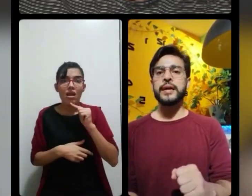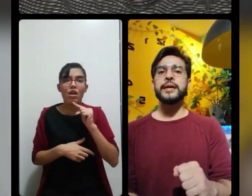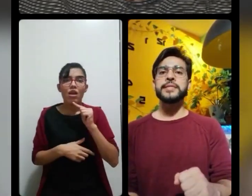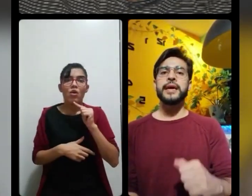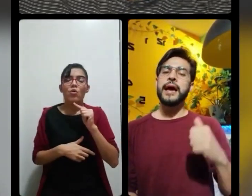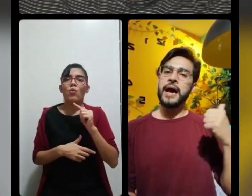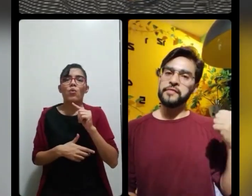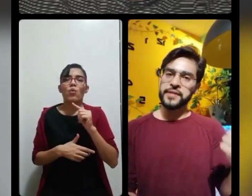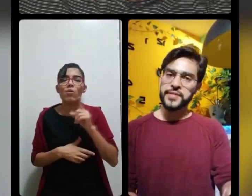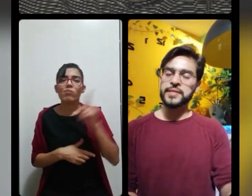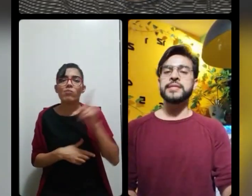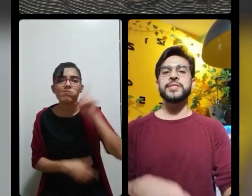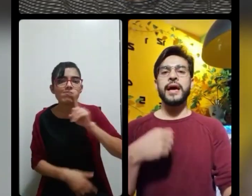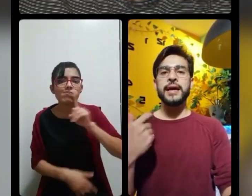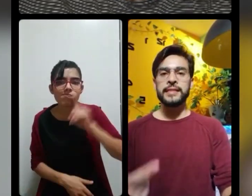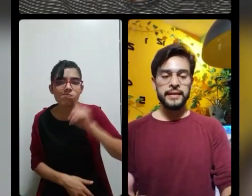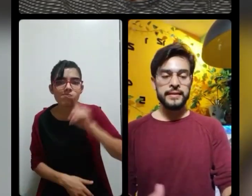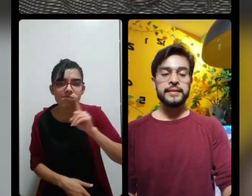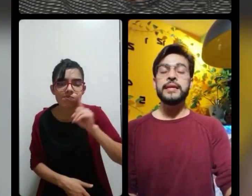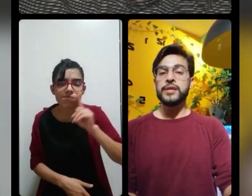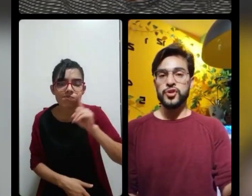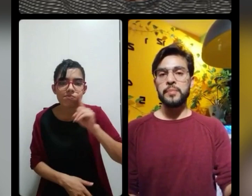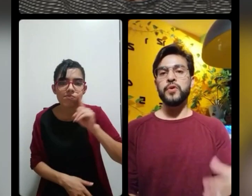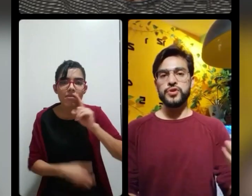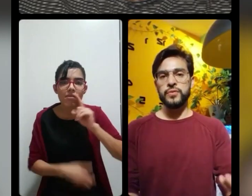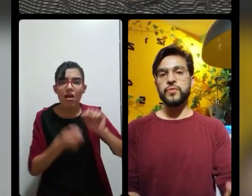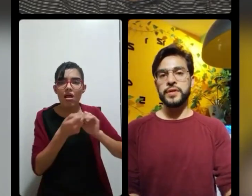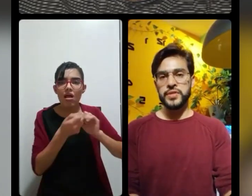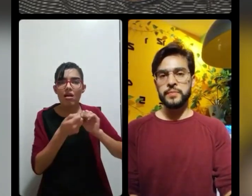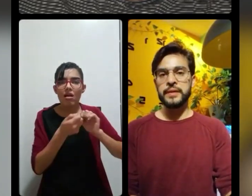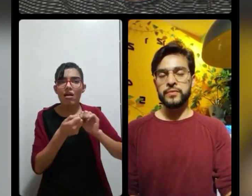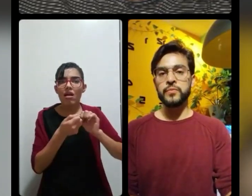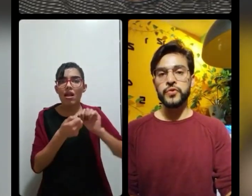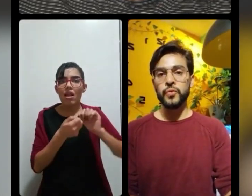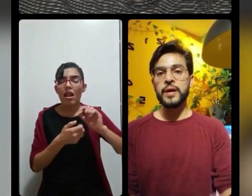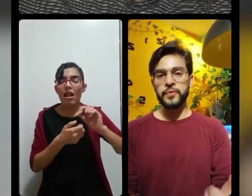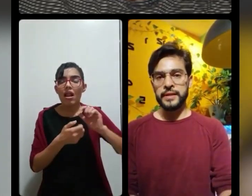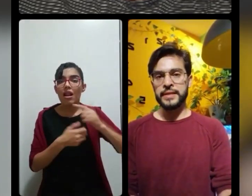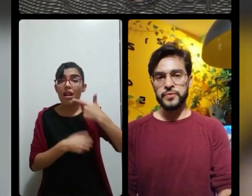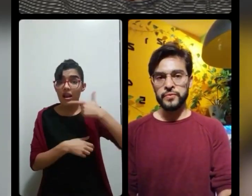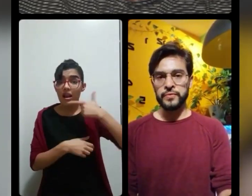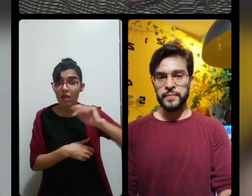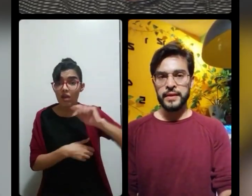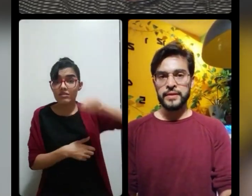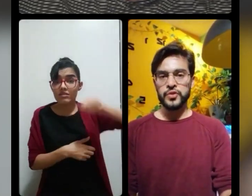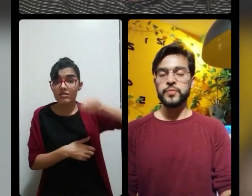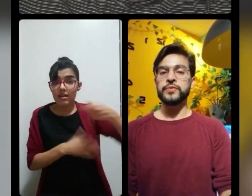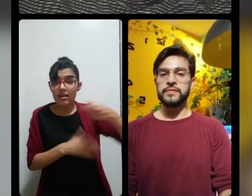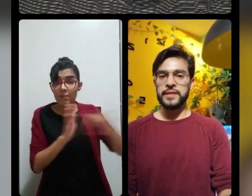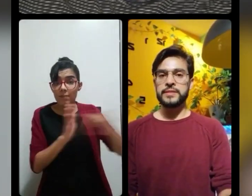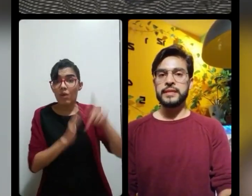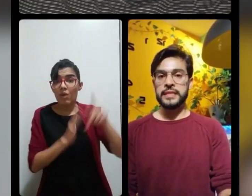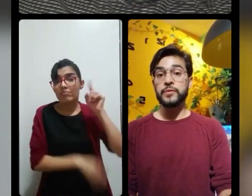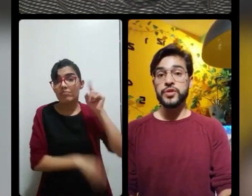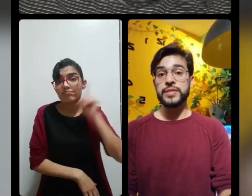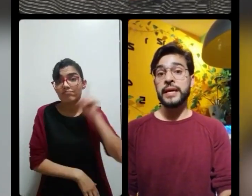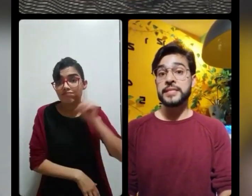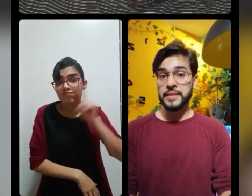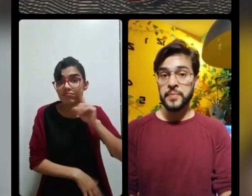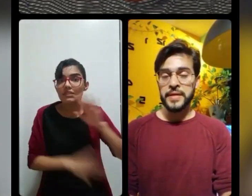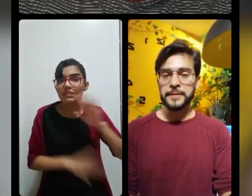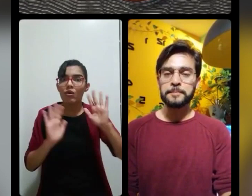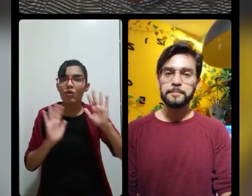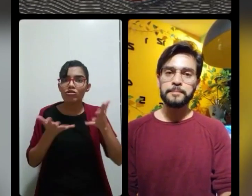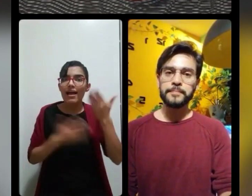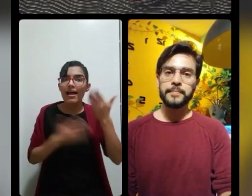estadunidense de sinais, a francesa, a italiana, já mostram um conhecimento muito amplo de Cascudo sobre o universo das línguas de